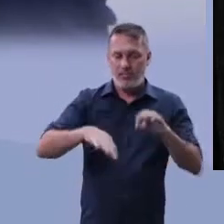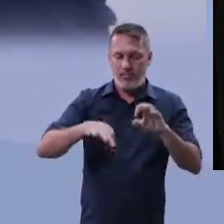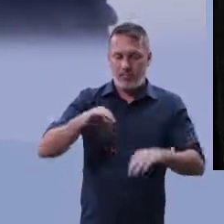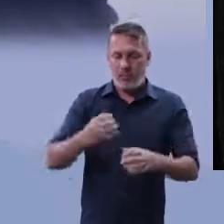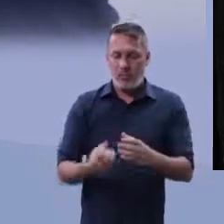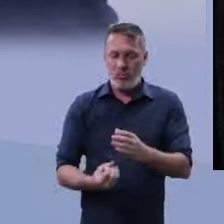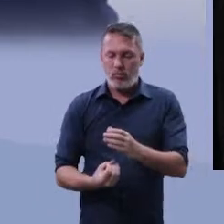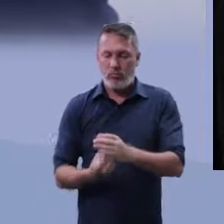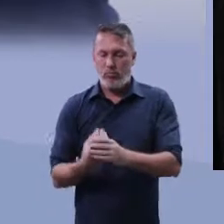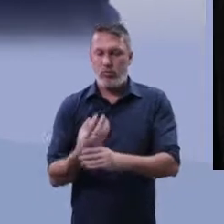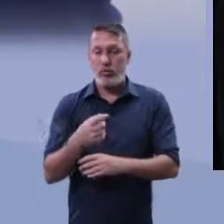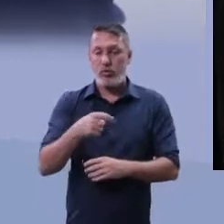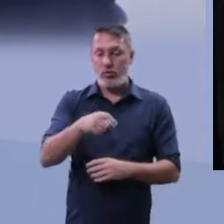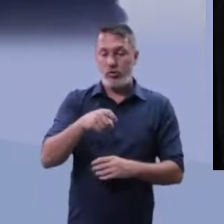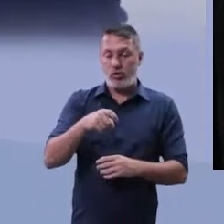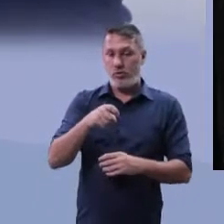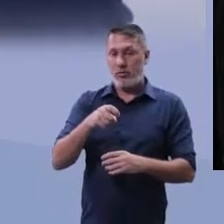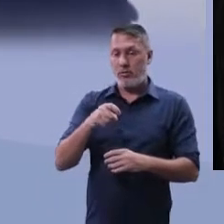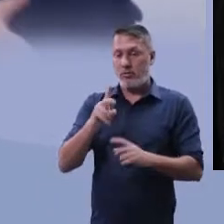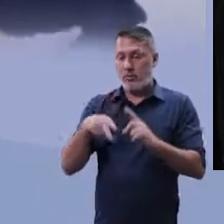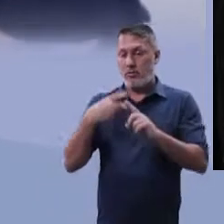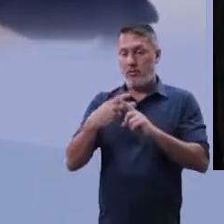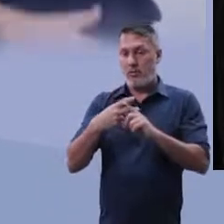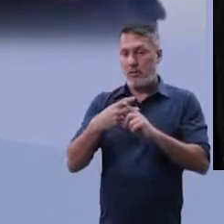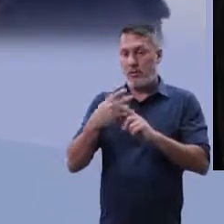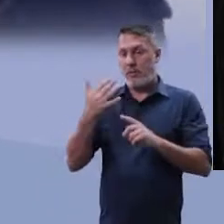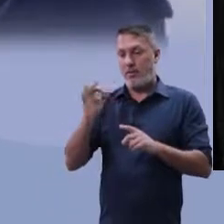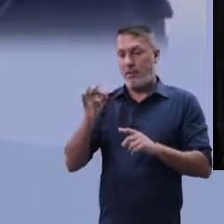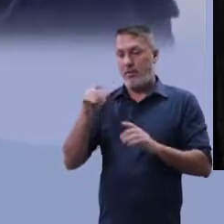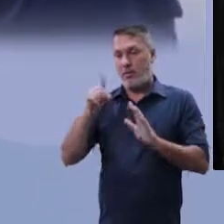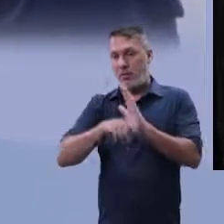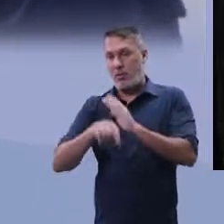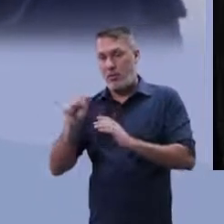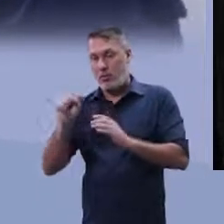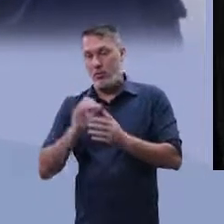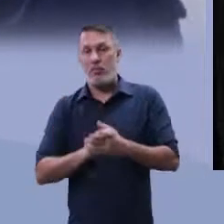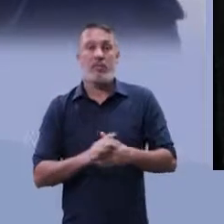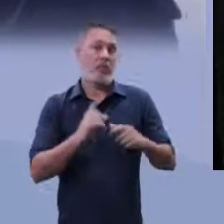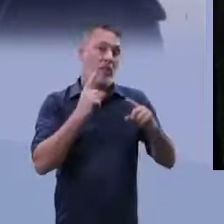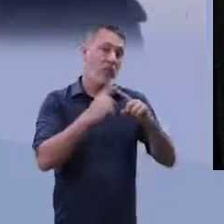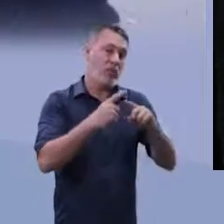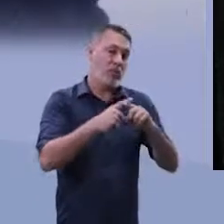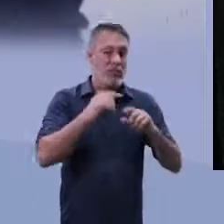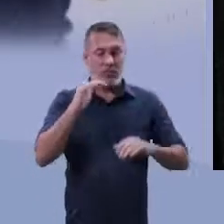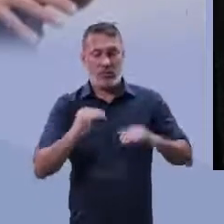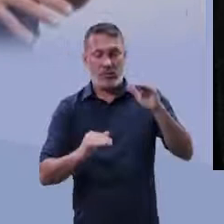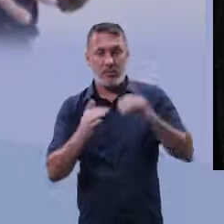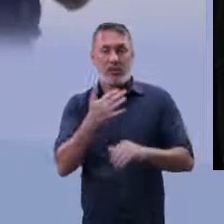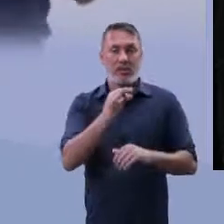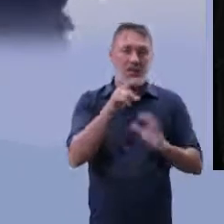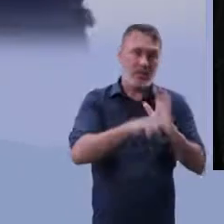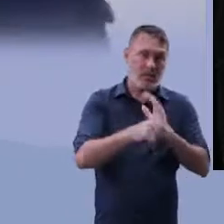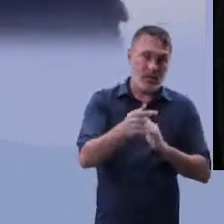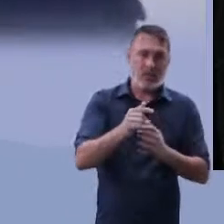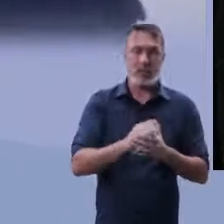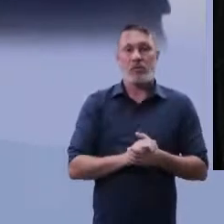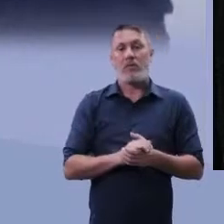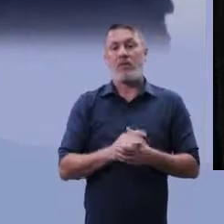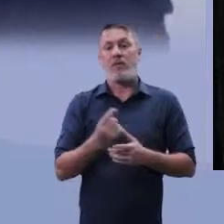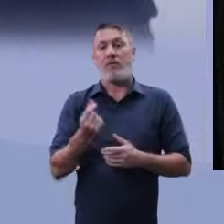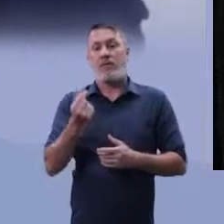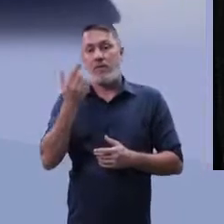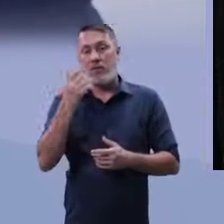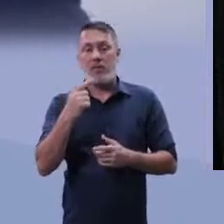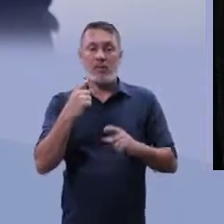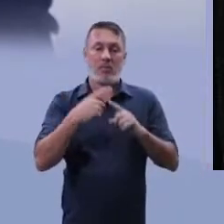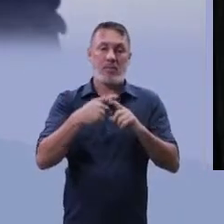solo de modo que x assuma qualquer valor acima de 10 elevado a menos 8, qualquer valor positivo inferior a 10 a